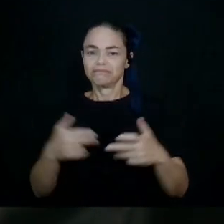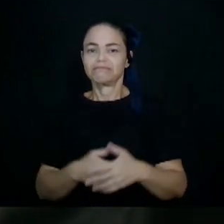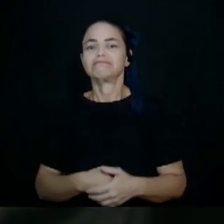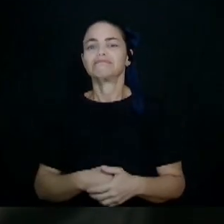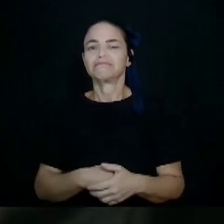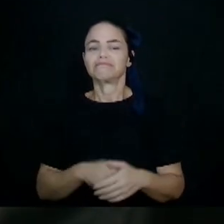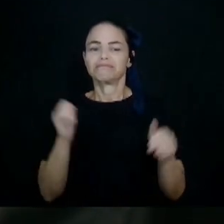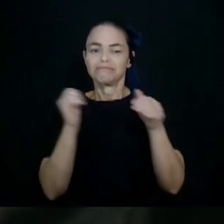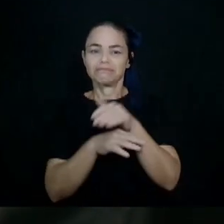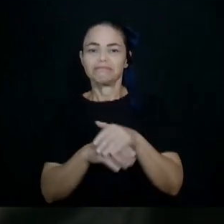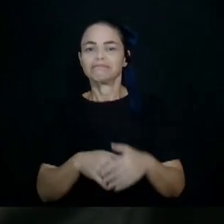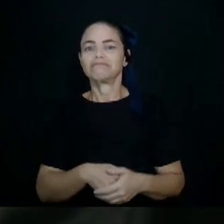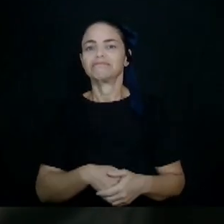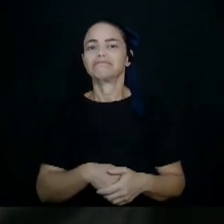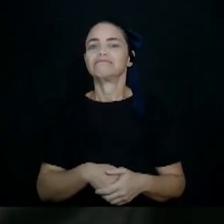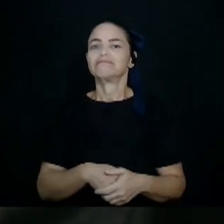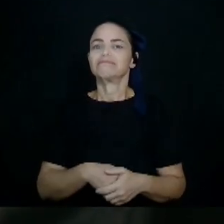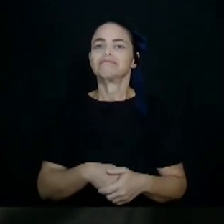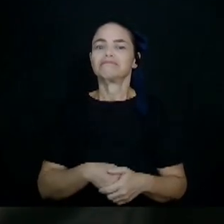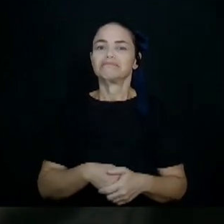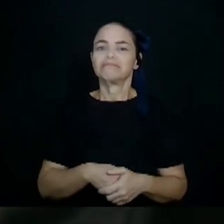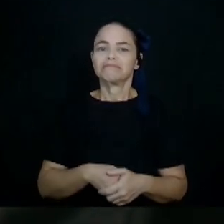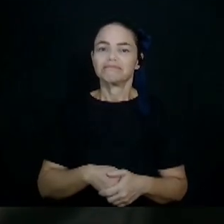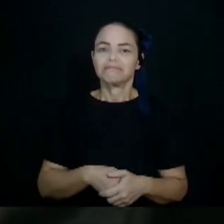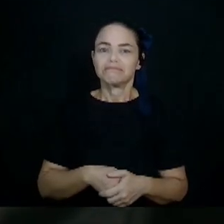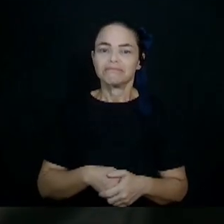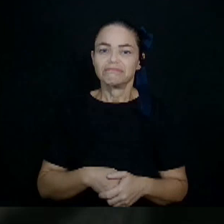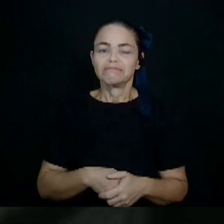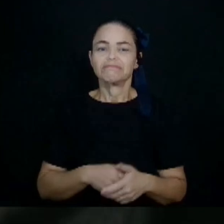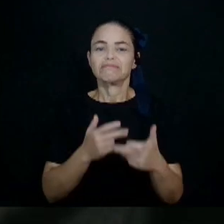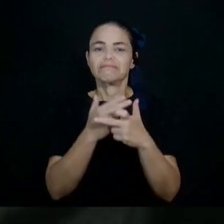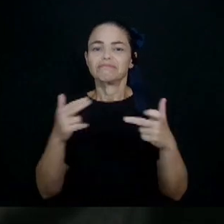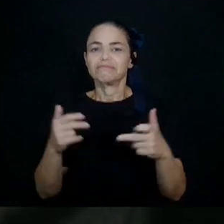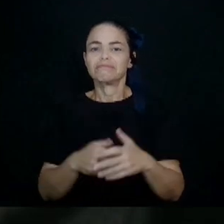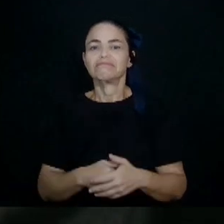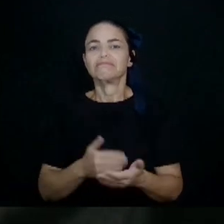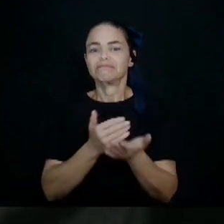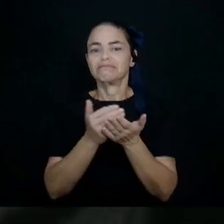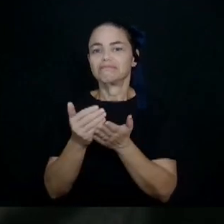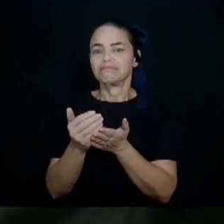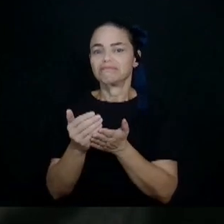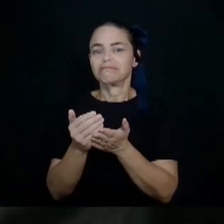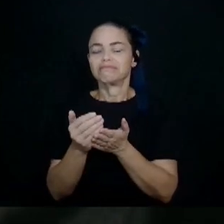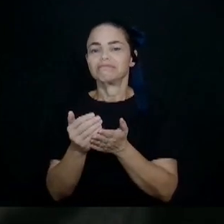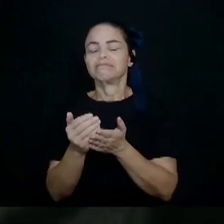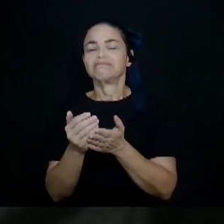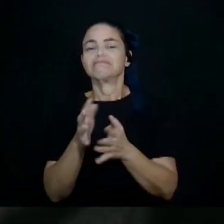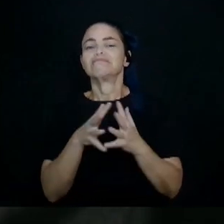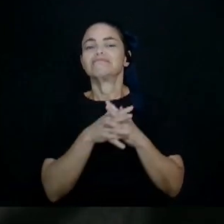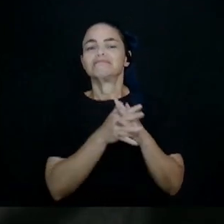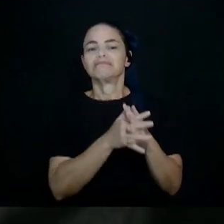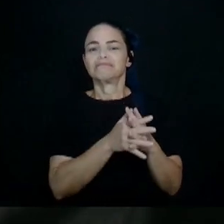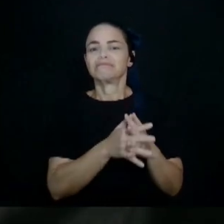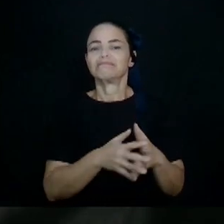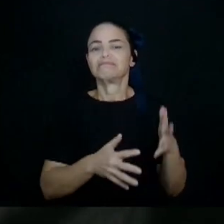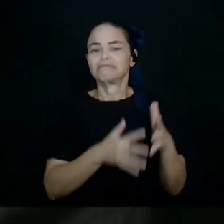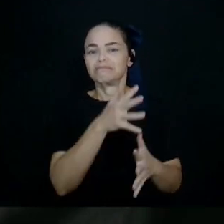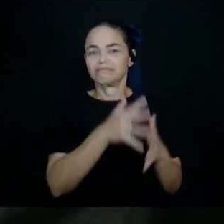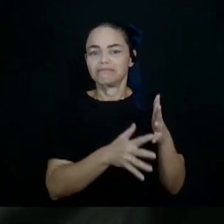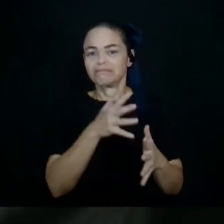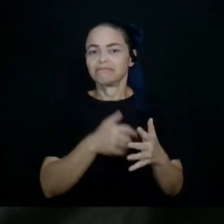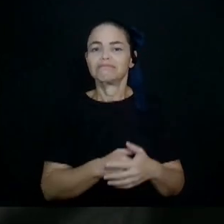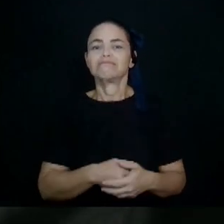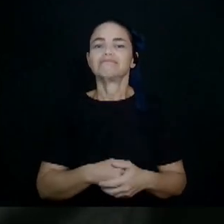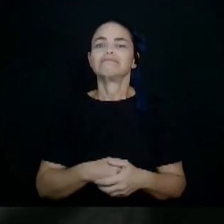guarda, são as coisas que começam a nos prender. Quando a gente começa a